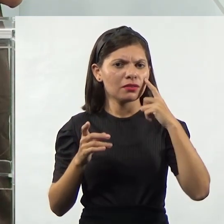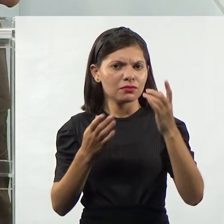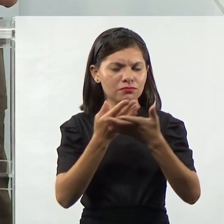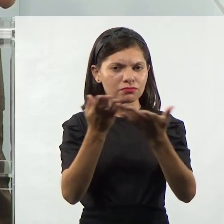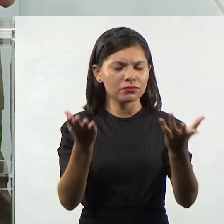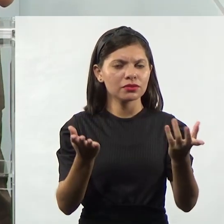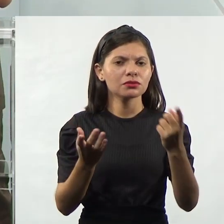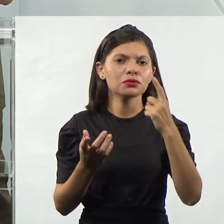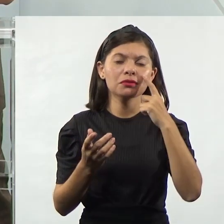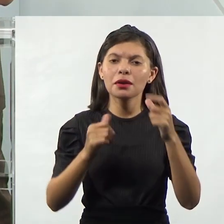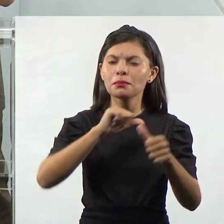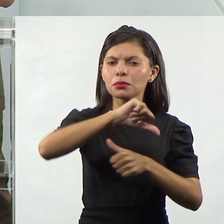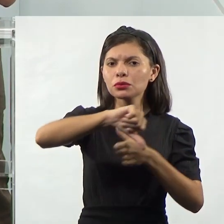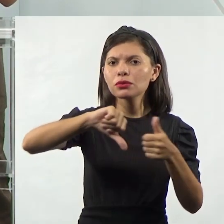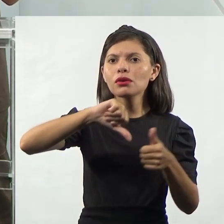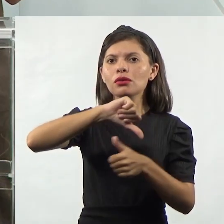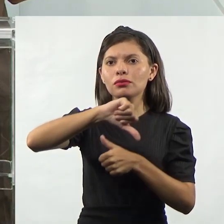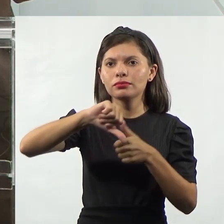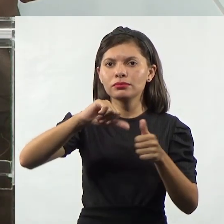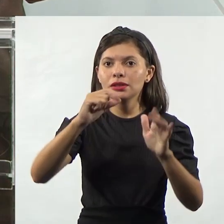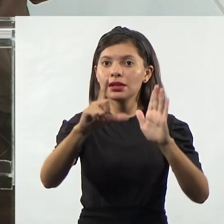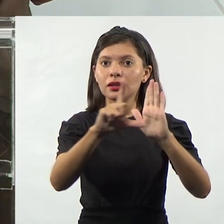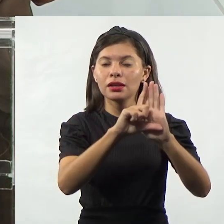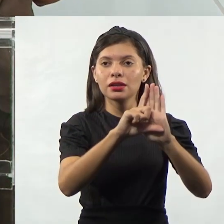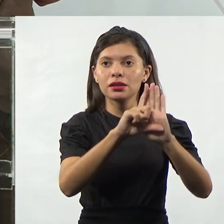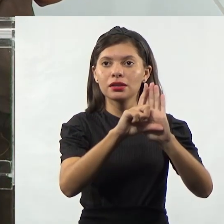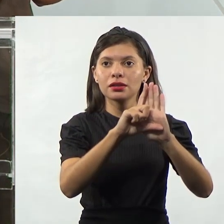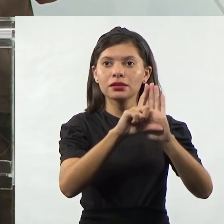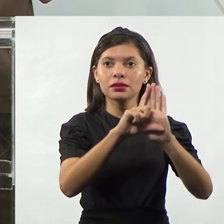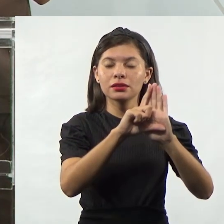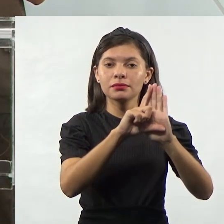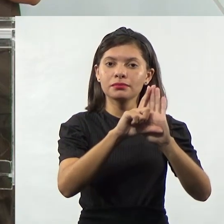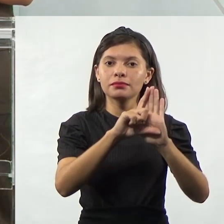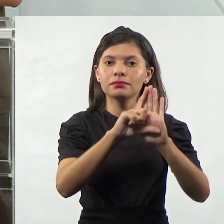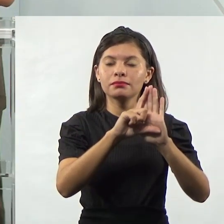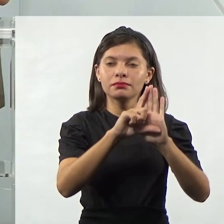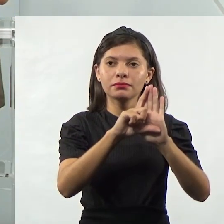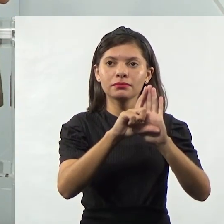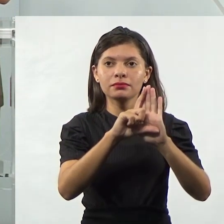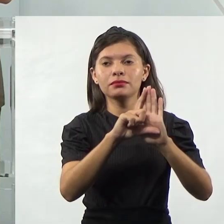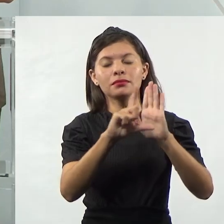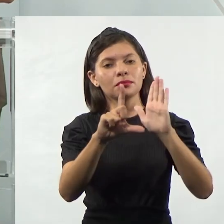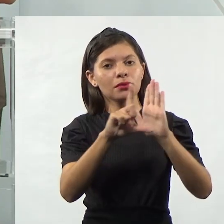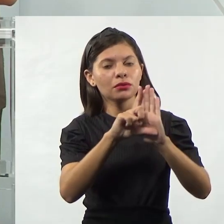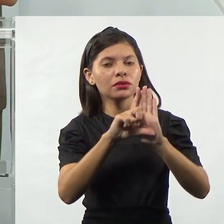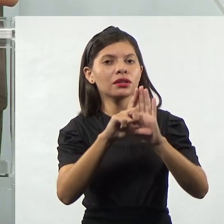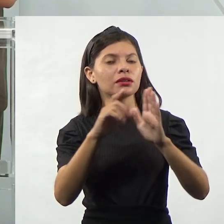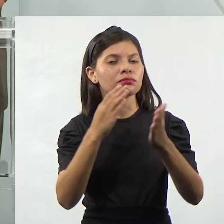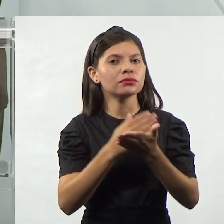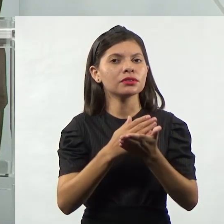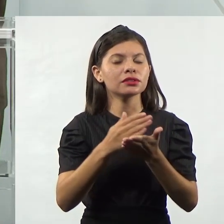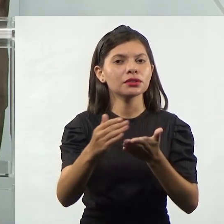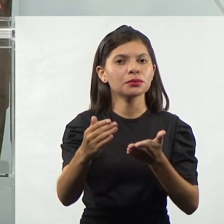vocês vão ver que houve uma mudança da 8666, por exemplo, para 14.133, tá bom? Então, seguindo